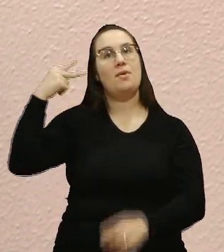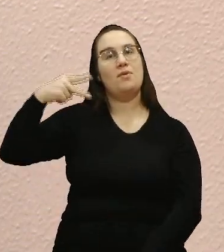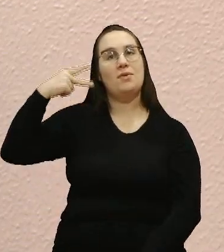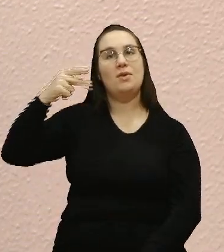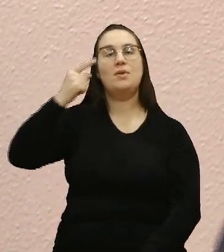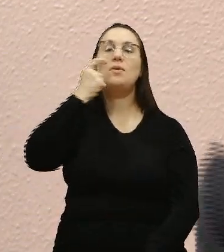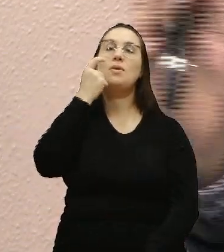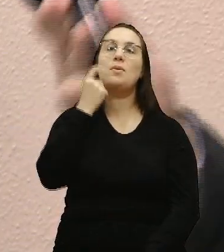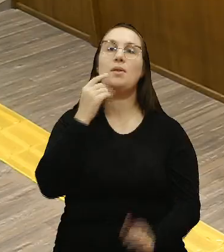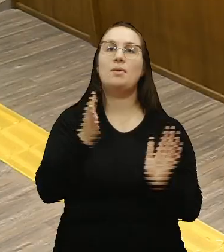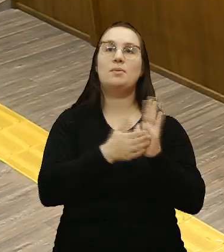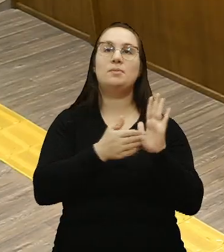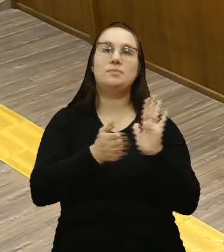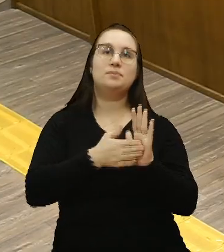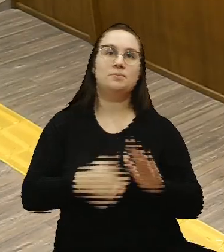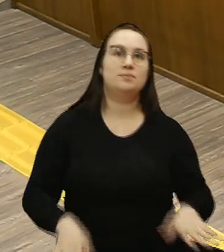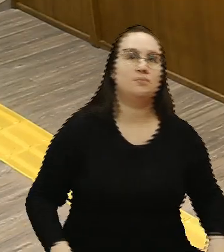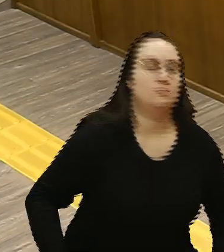pela propositura.